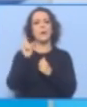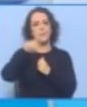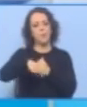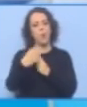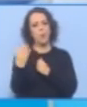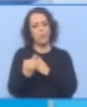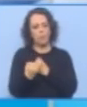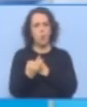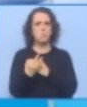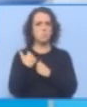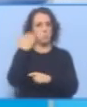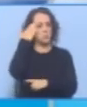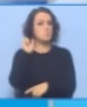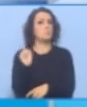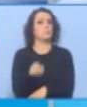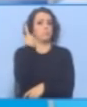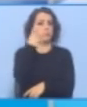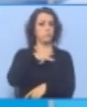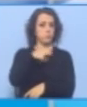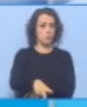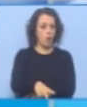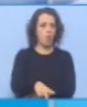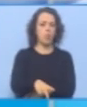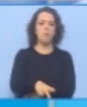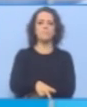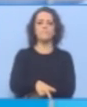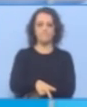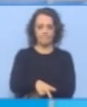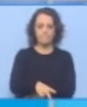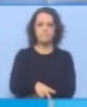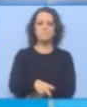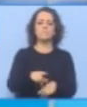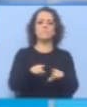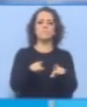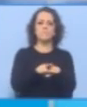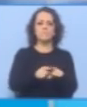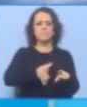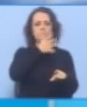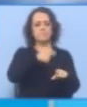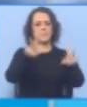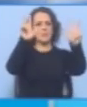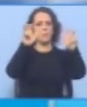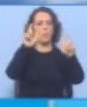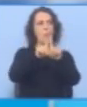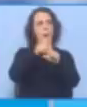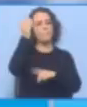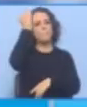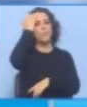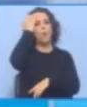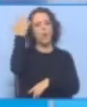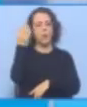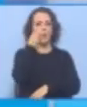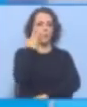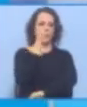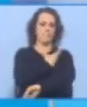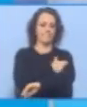havido, penso pela primeira vez em Portugal, uma declaração interconfessional sobre um tema moral como este da